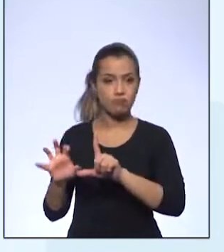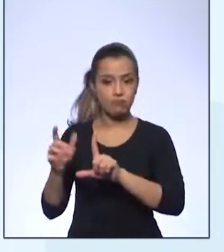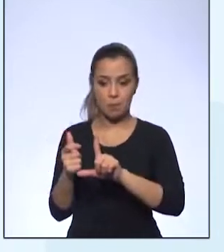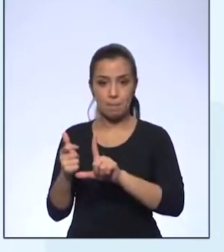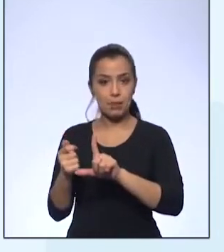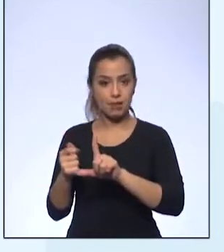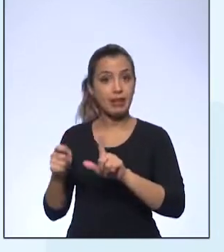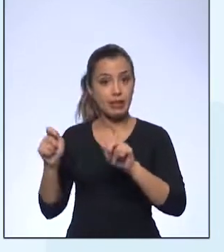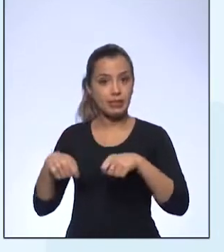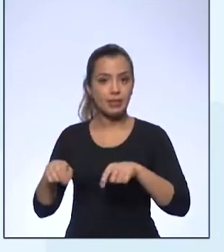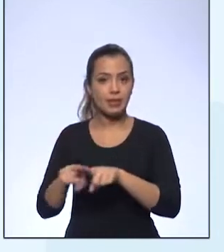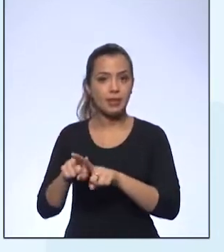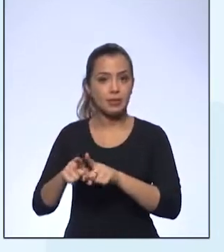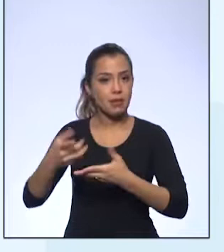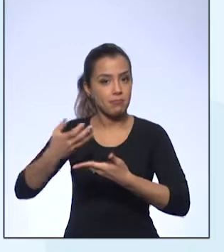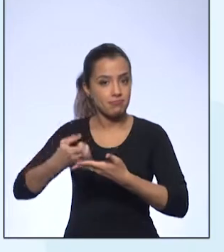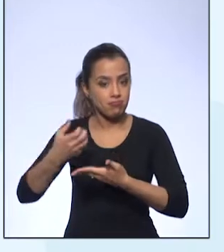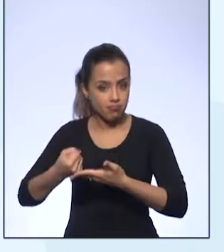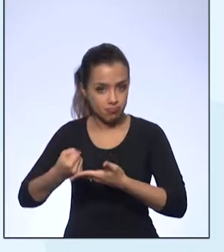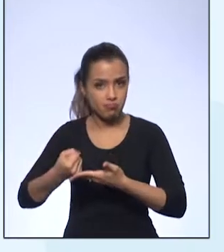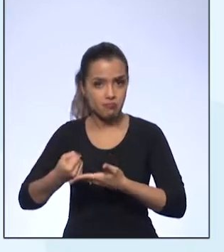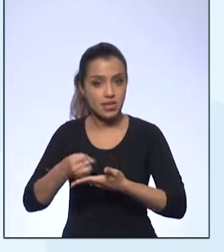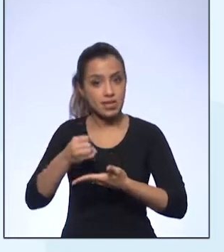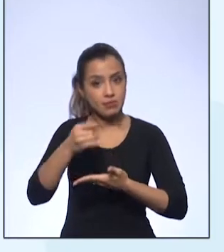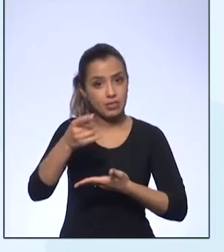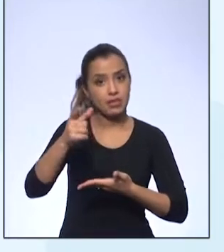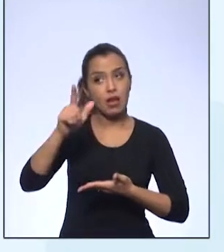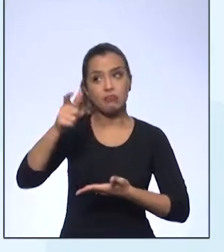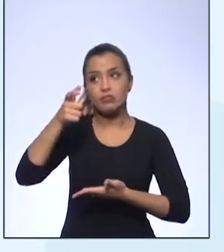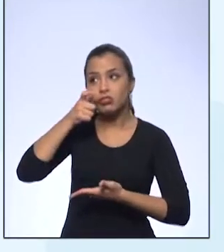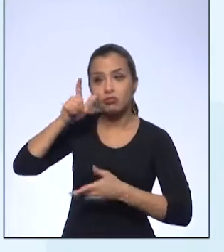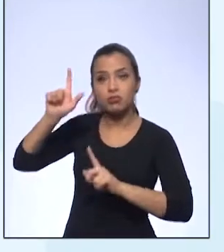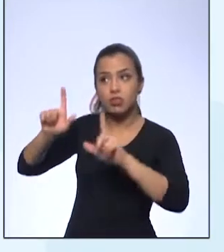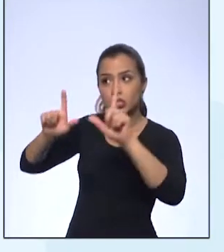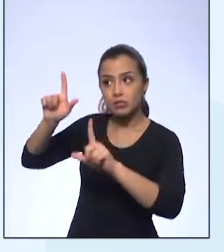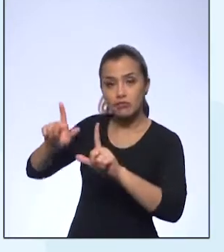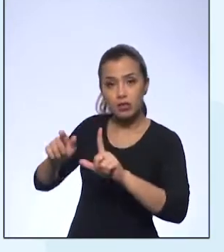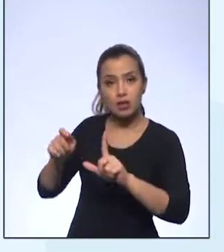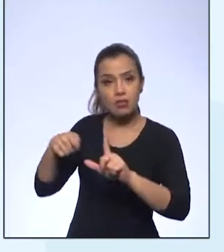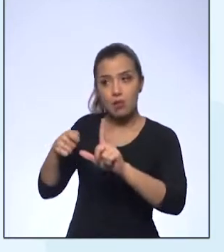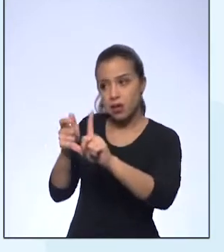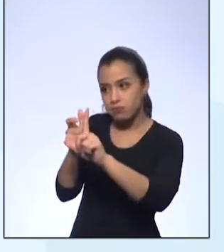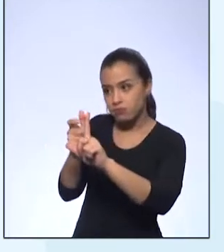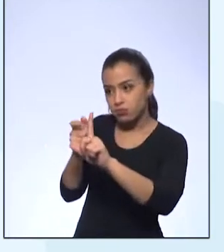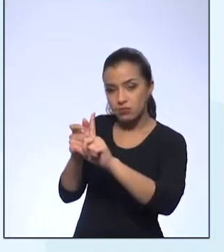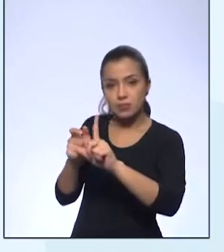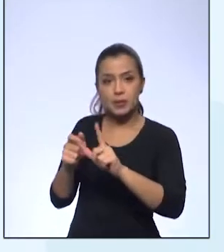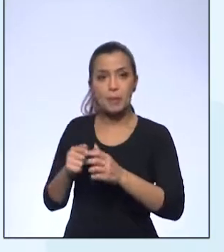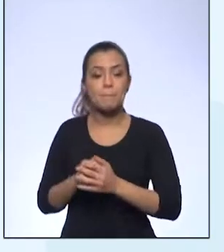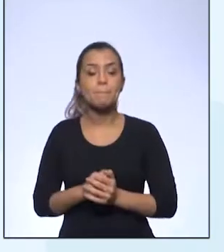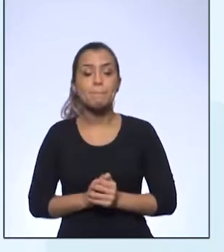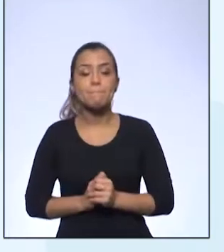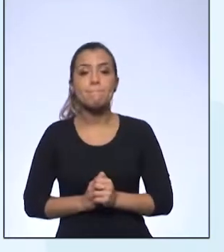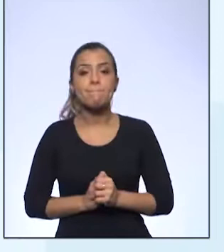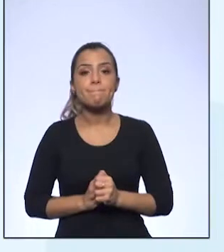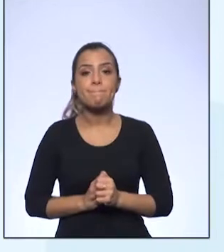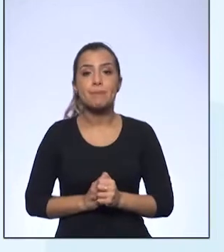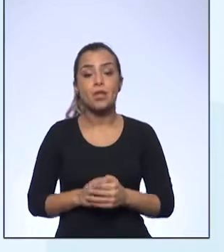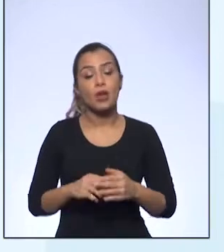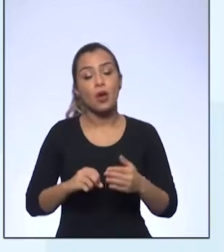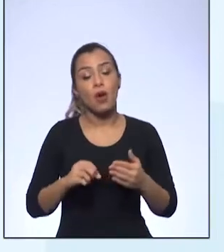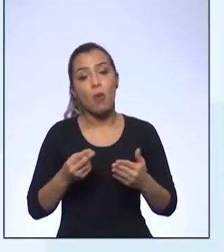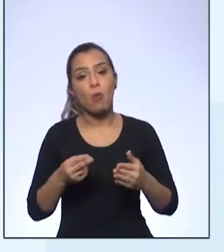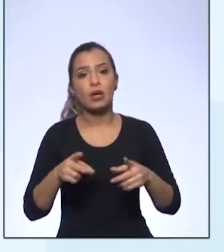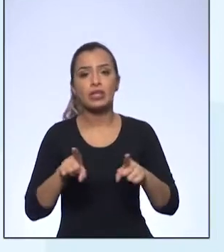podem também fazer o download. Se você estiver assistindo pela TV, você pode escanear esse código para fazer o download. Então, e se você